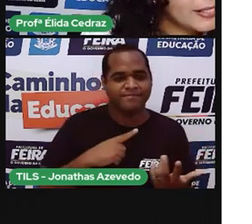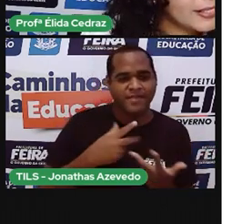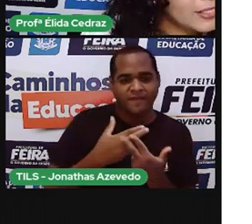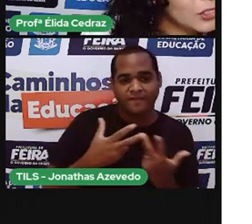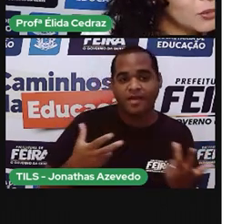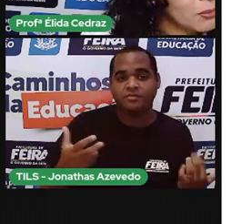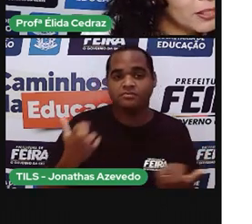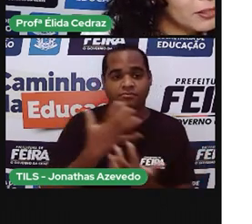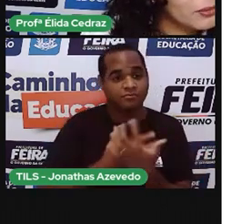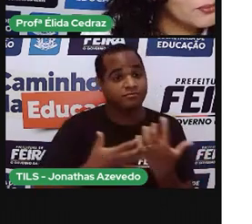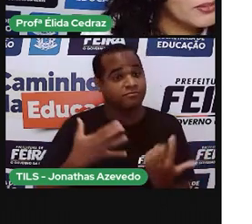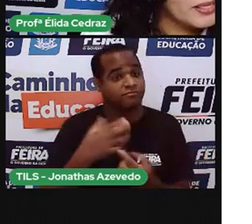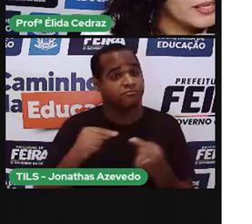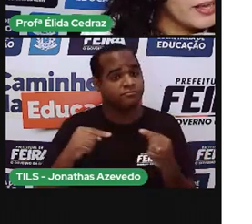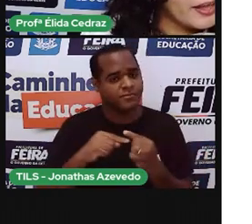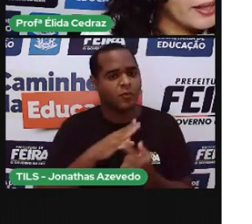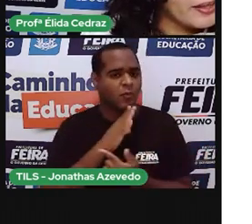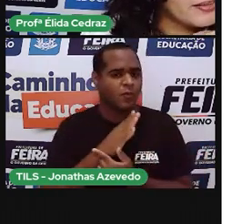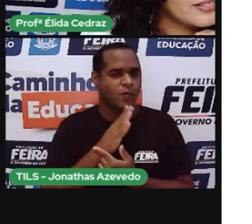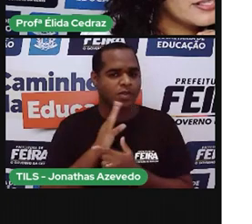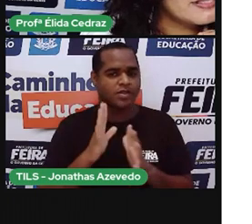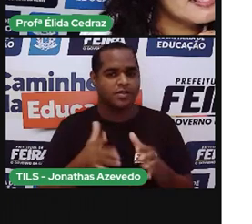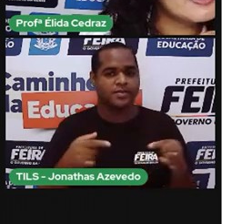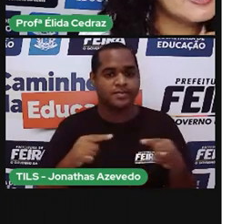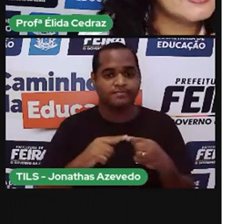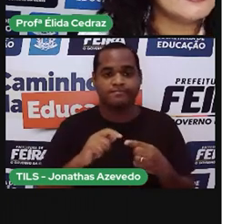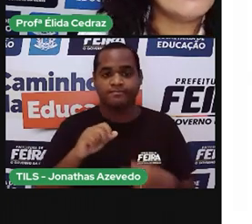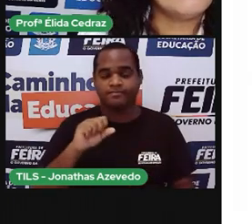esse instrumento é a